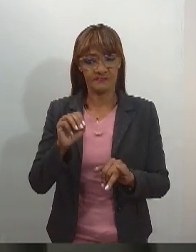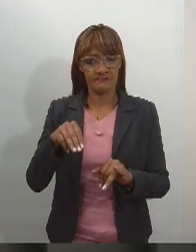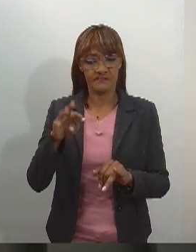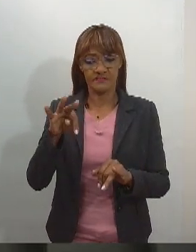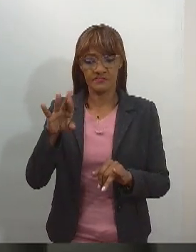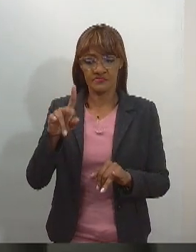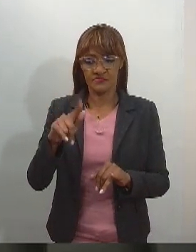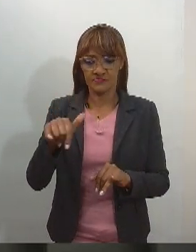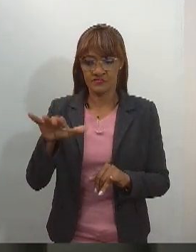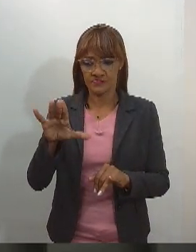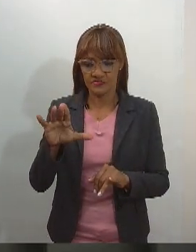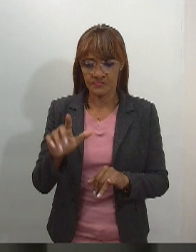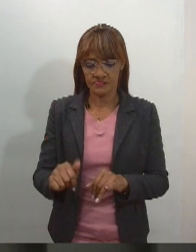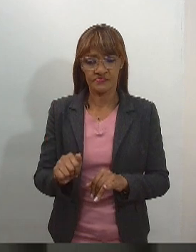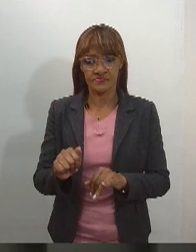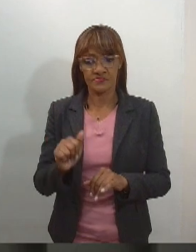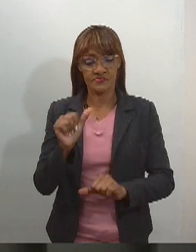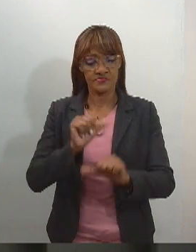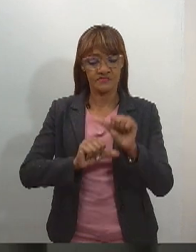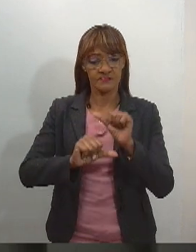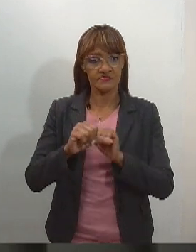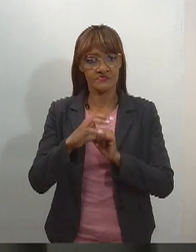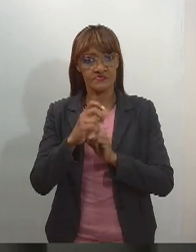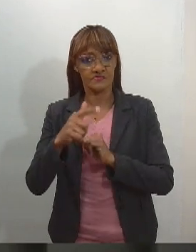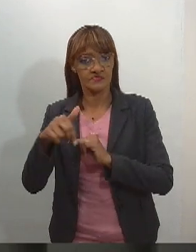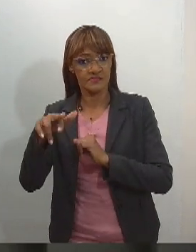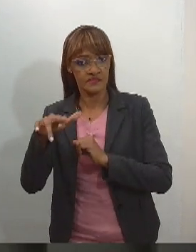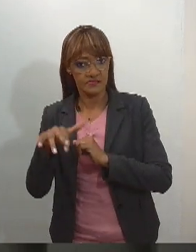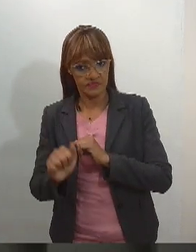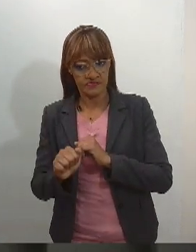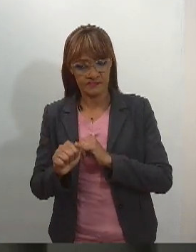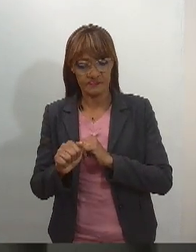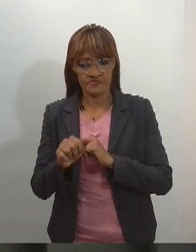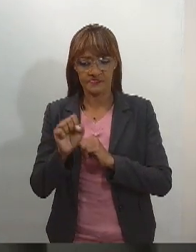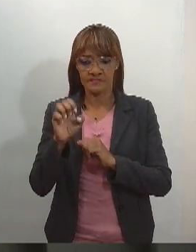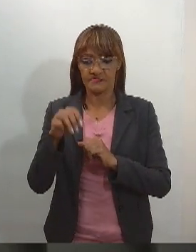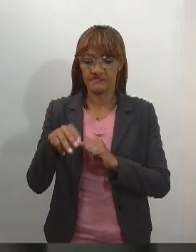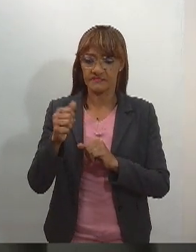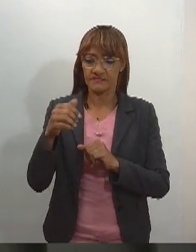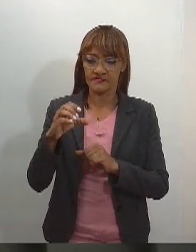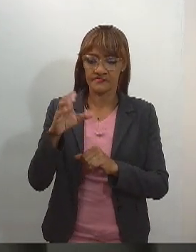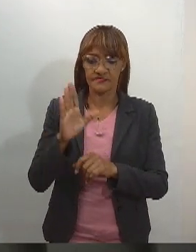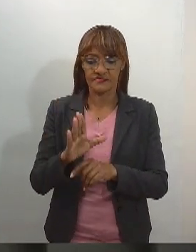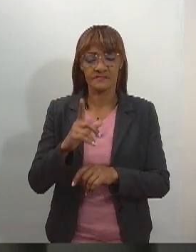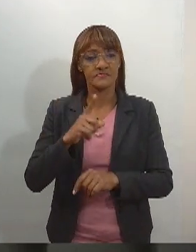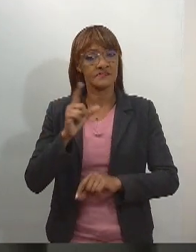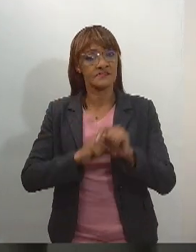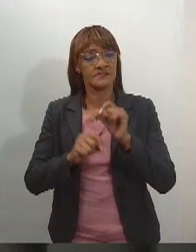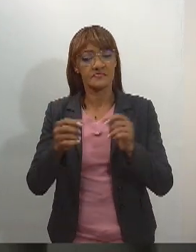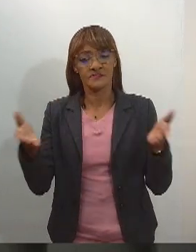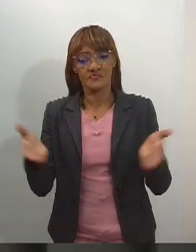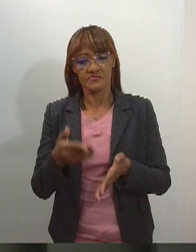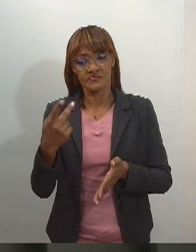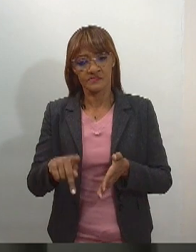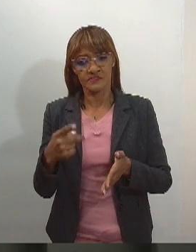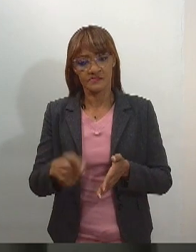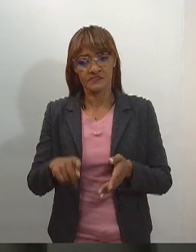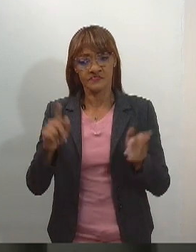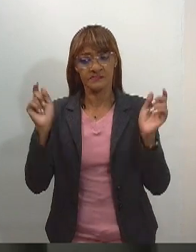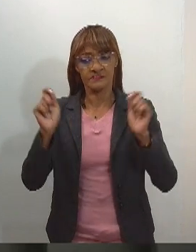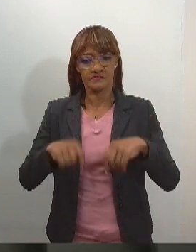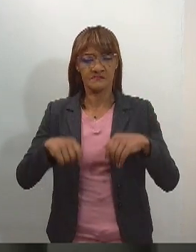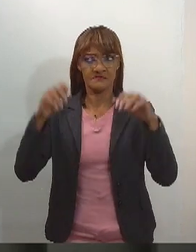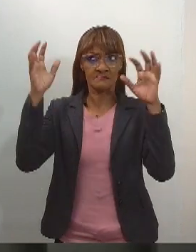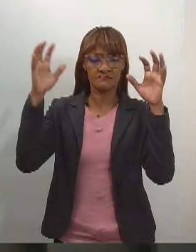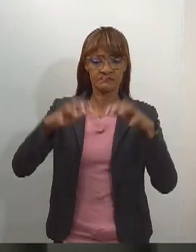da Secretaria de Estado do Meio Ambiente, SEMAC. Para o litoral, a previsão é de que o volume de precipitação possa atingir